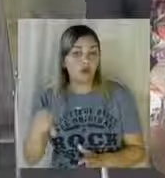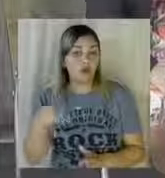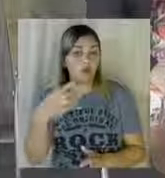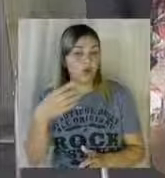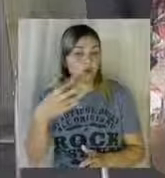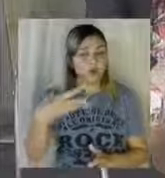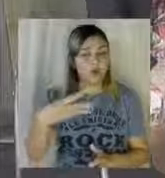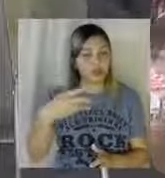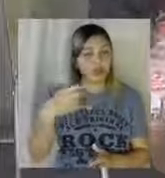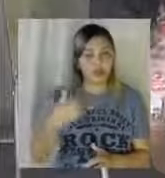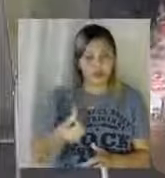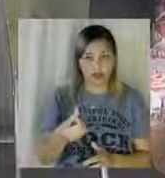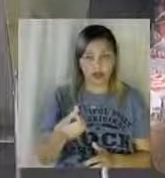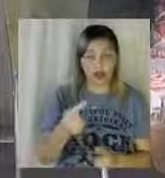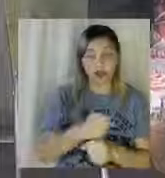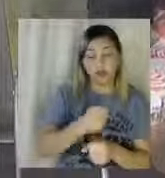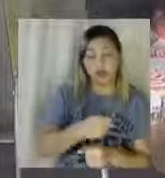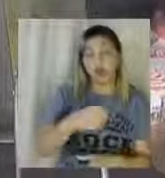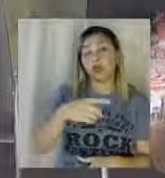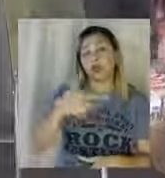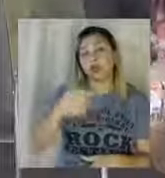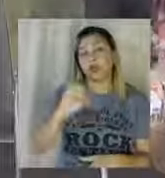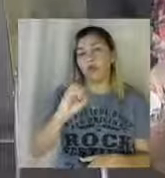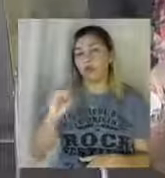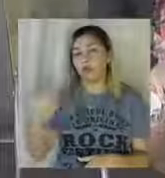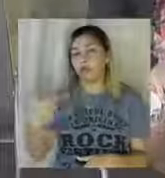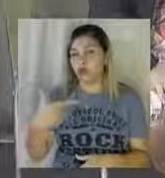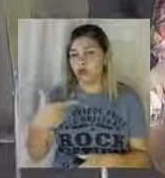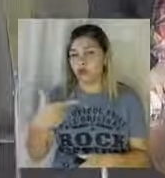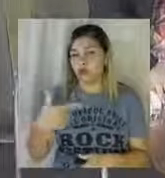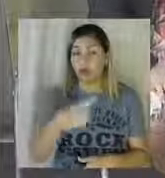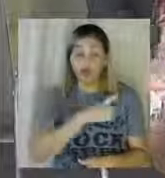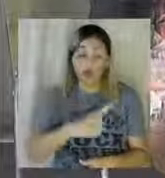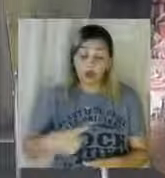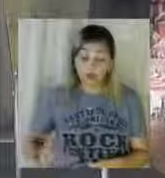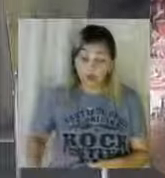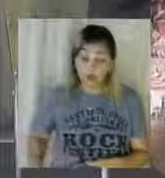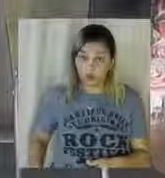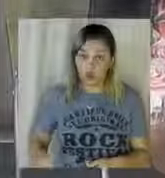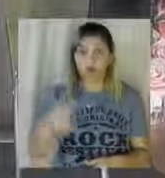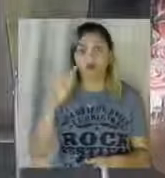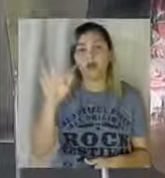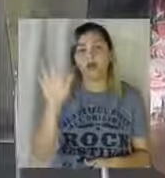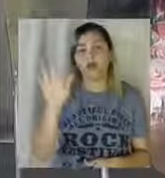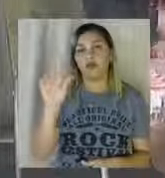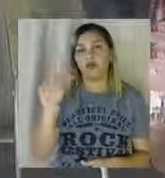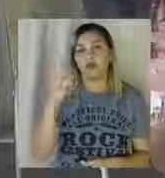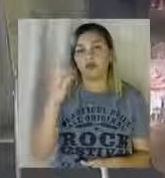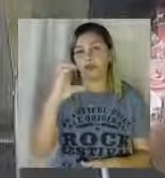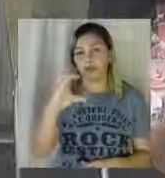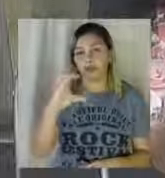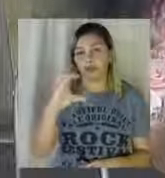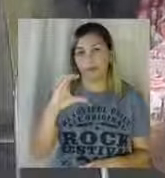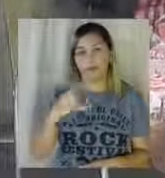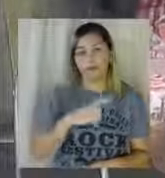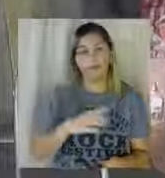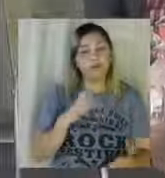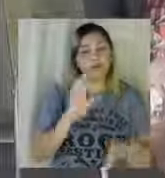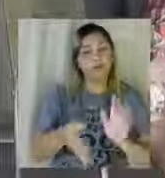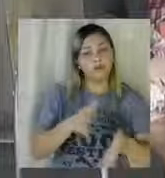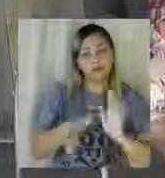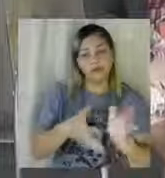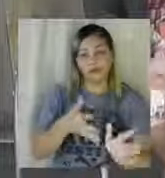10.436 de 2002. 2002, no governo FHC. A gente já tem Libras aí, já em 2002.